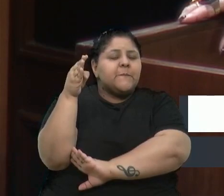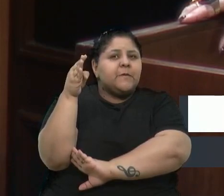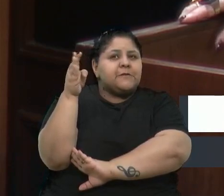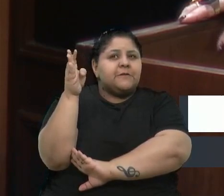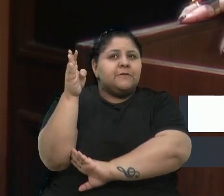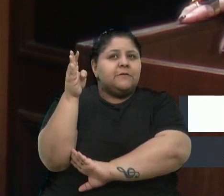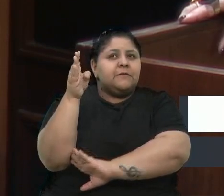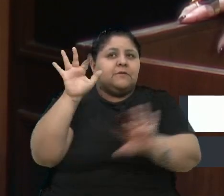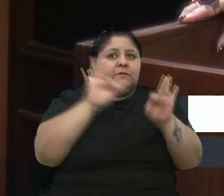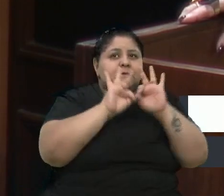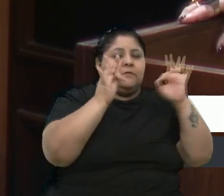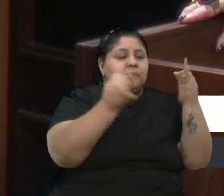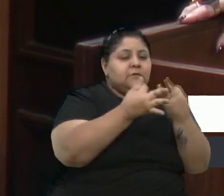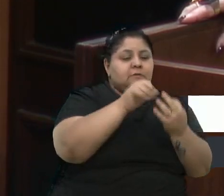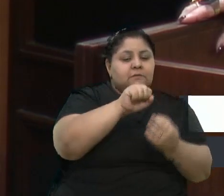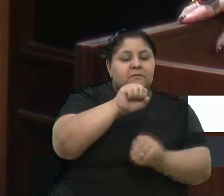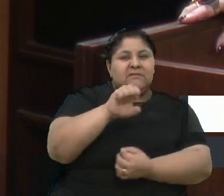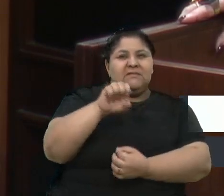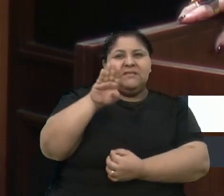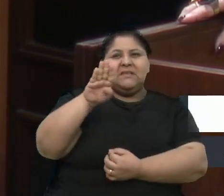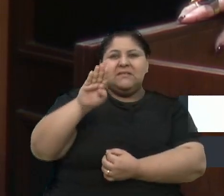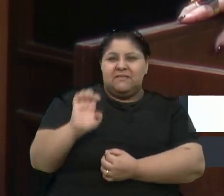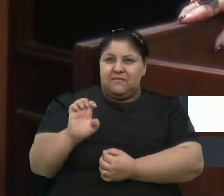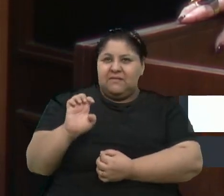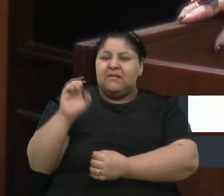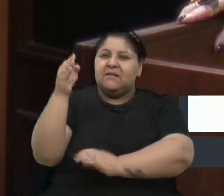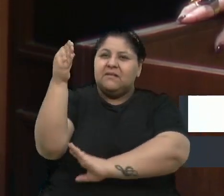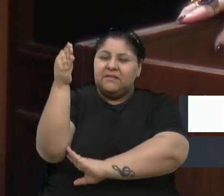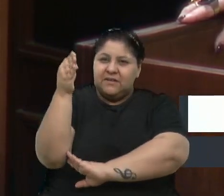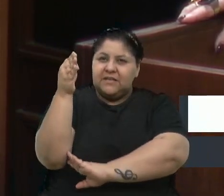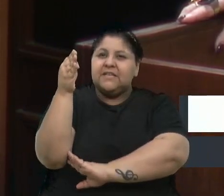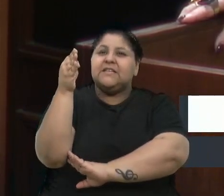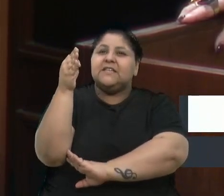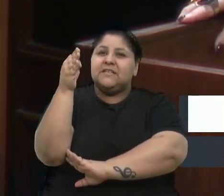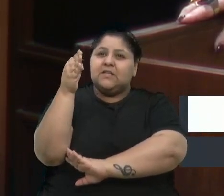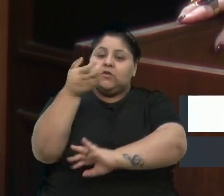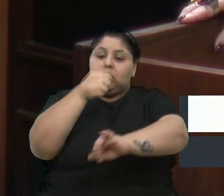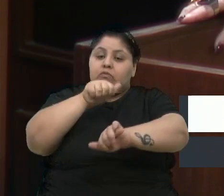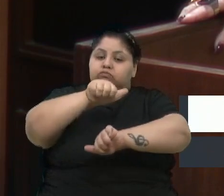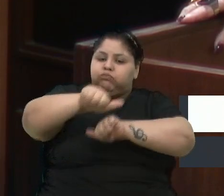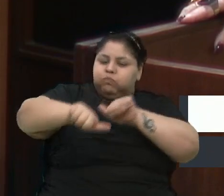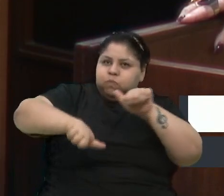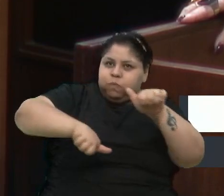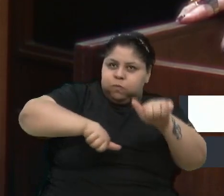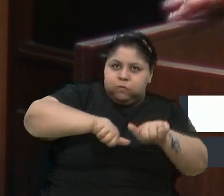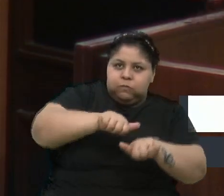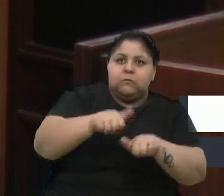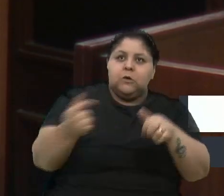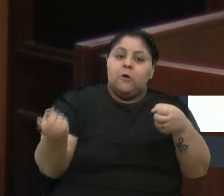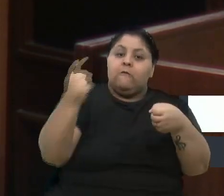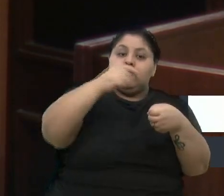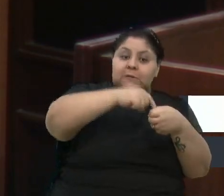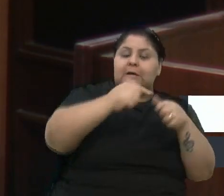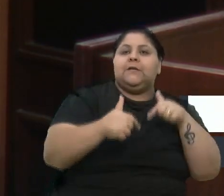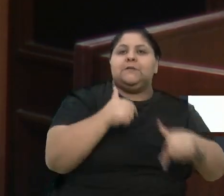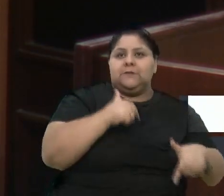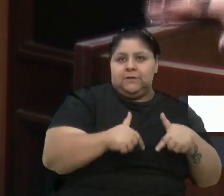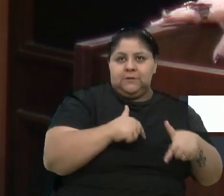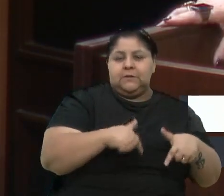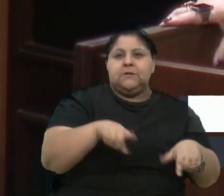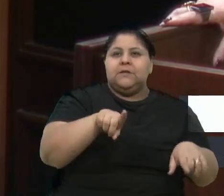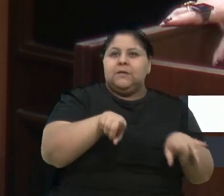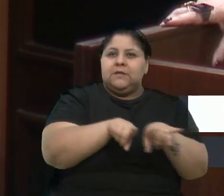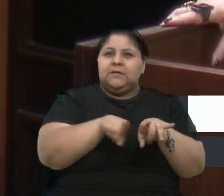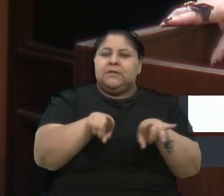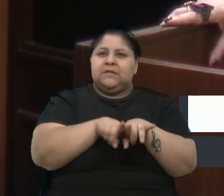da família Sebe, né? O hotel foi retomado pelos trabalhadores. Nós temos a Cotegal lá